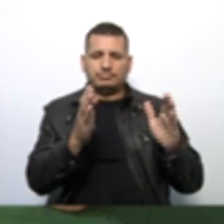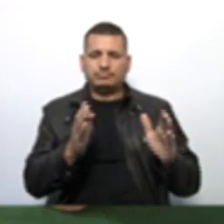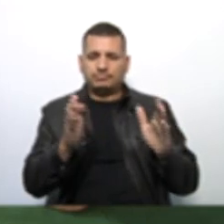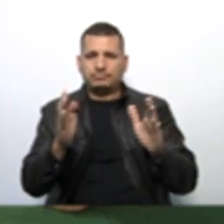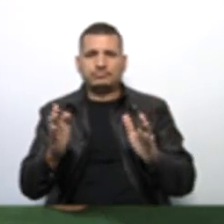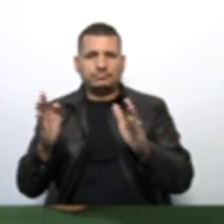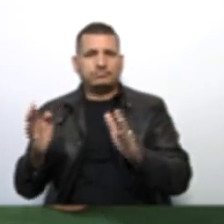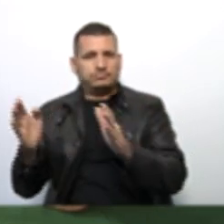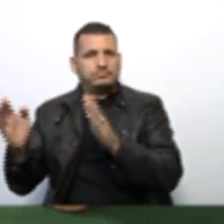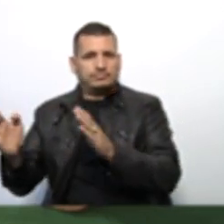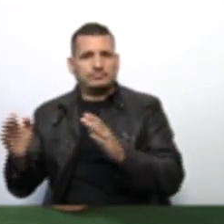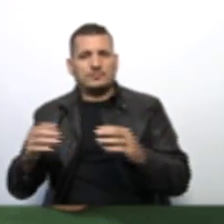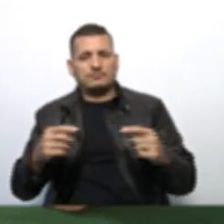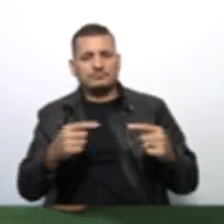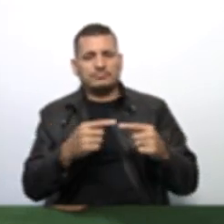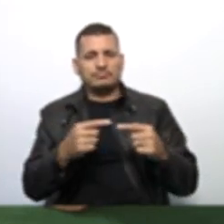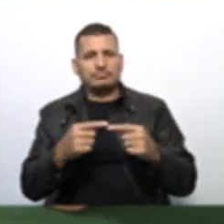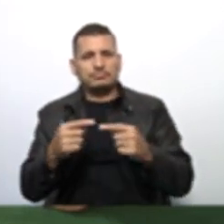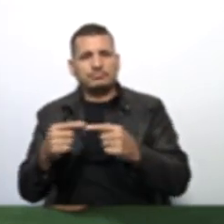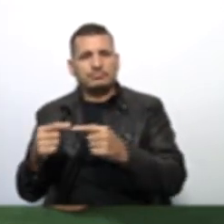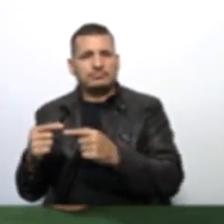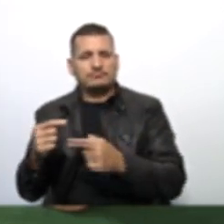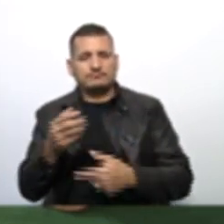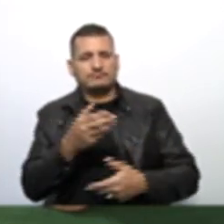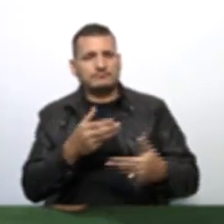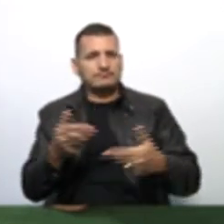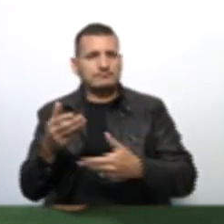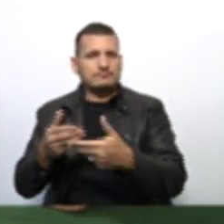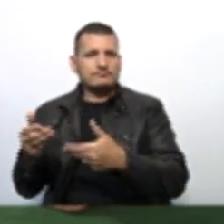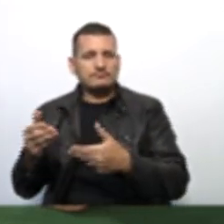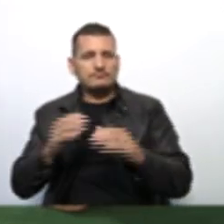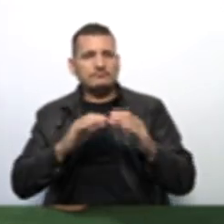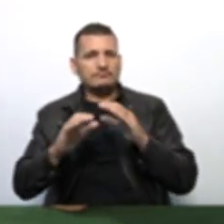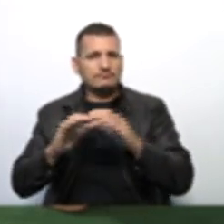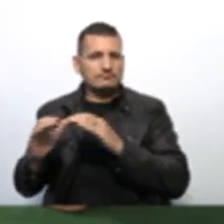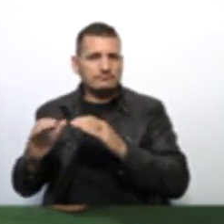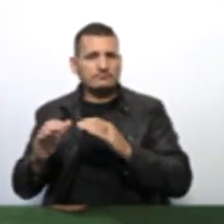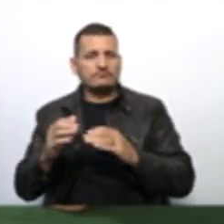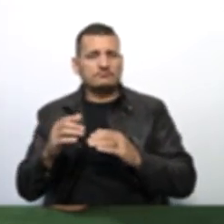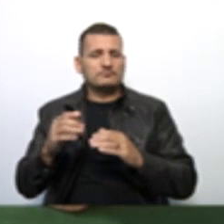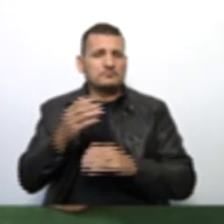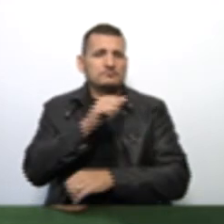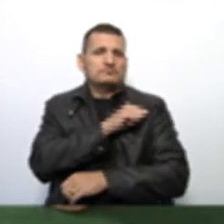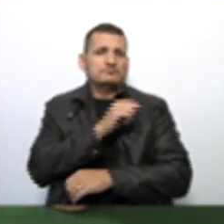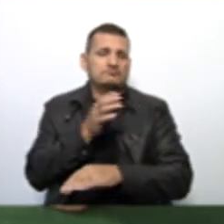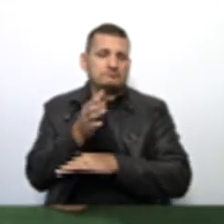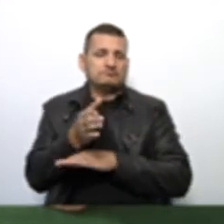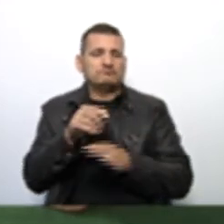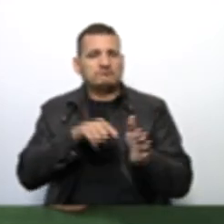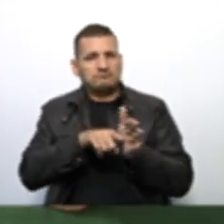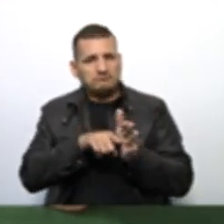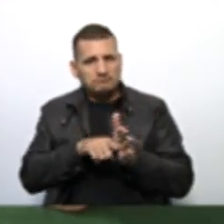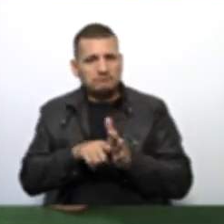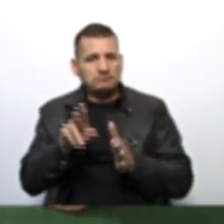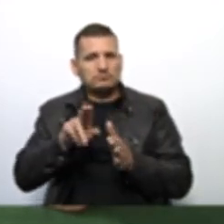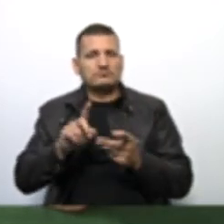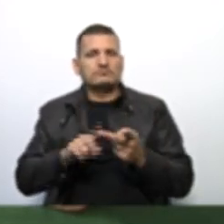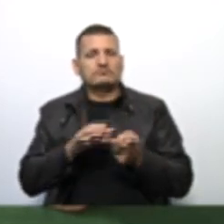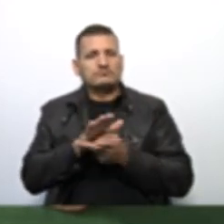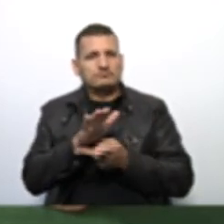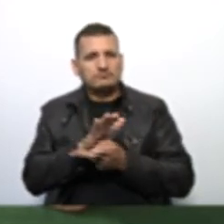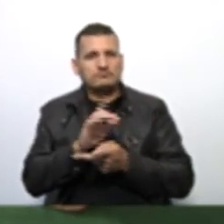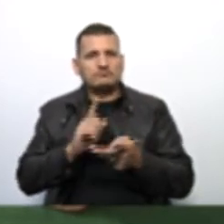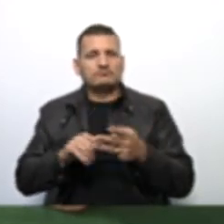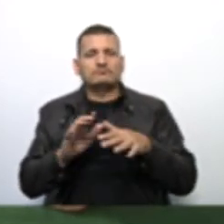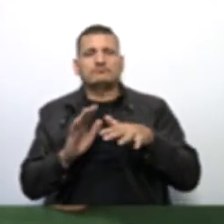trocando informação, e é um meio que muitos nossos alunos utilizam para pesquisar, até para ir para jogos, imprimir e Redes sociais.